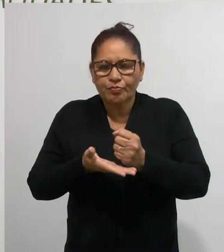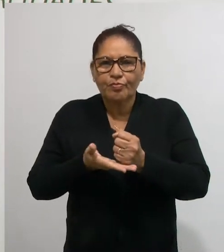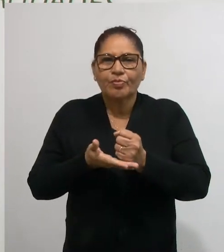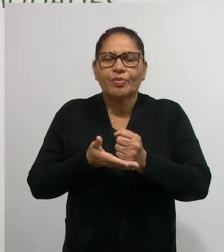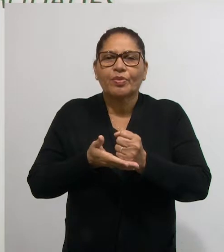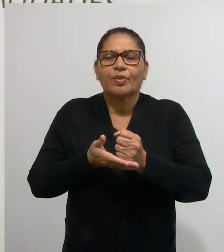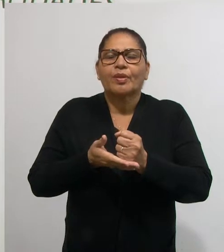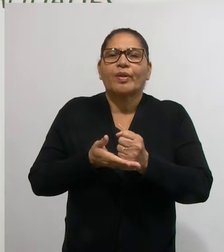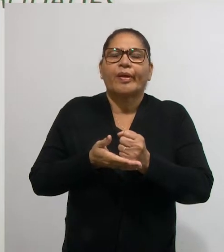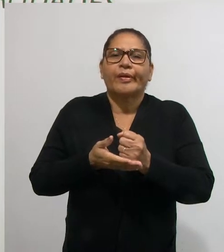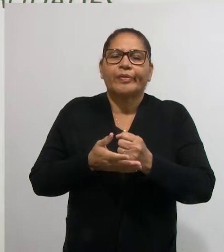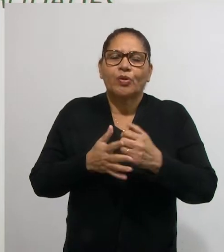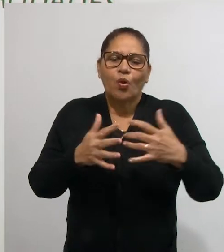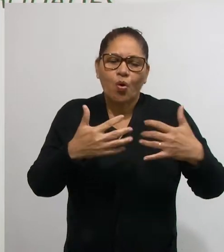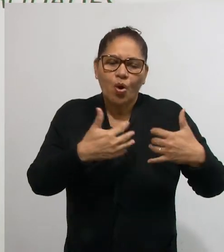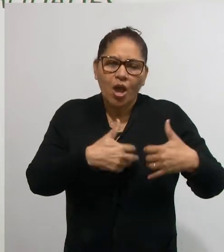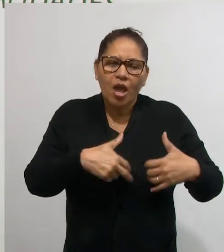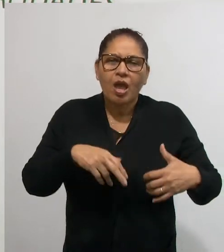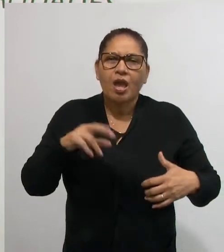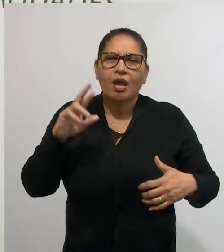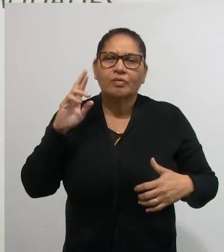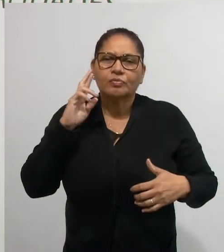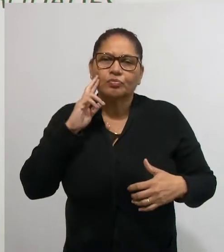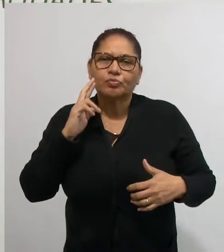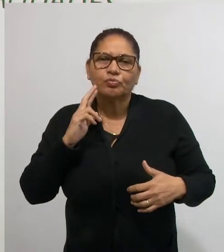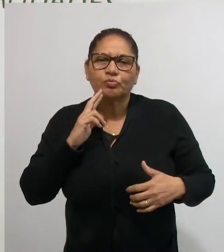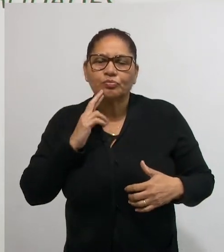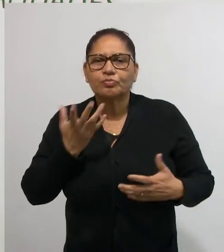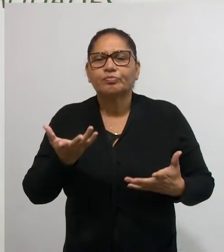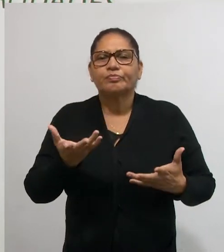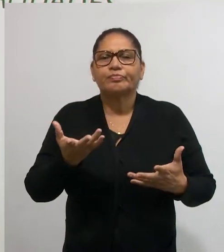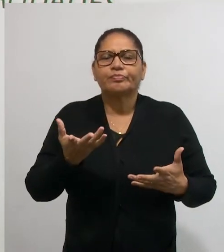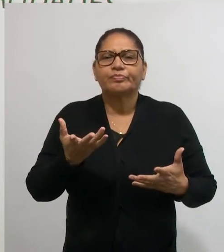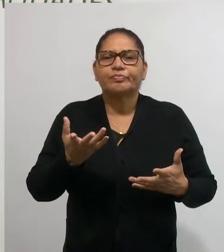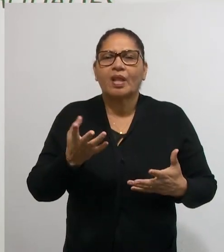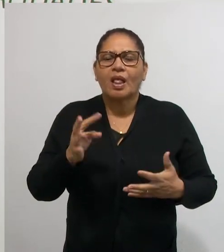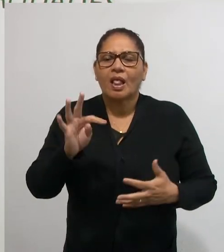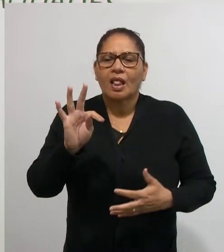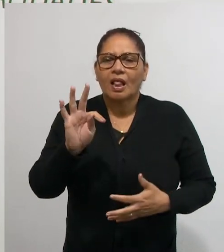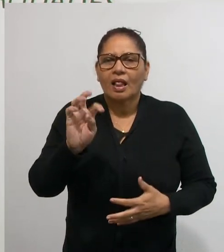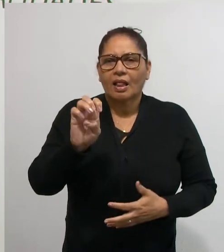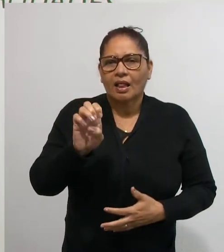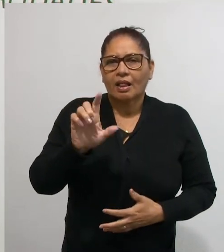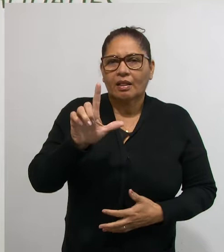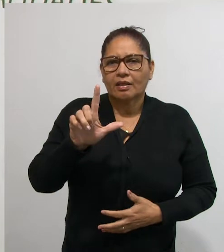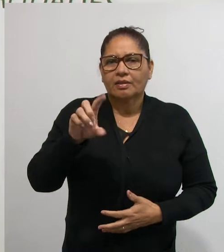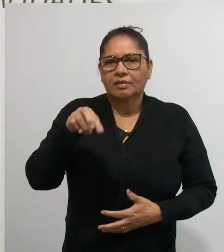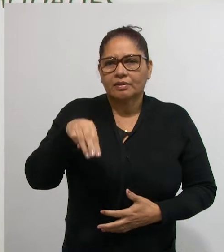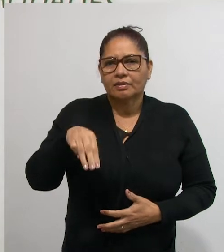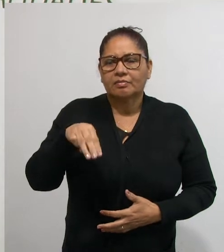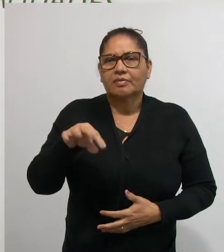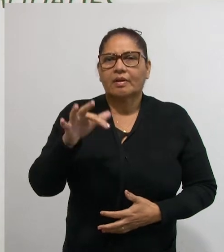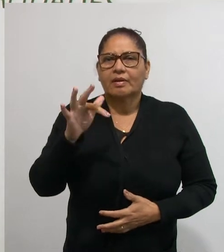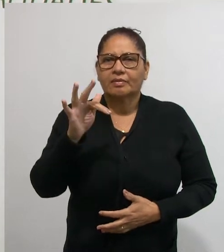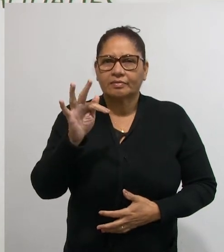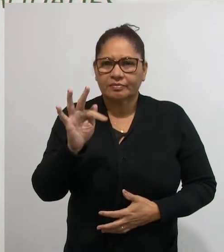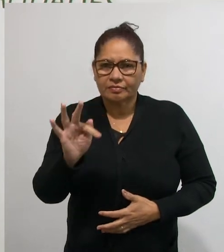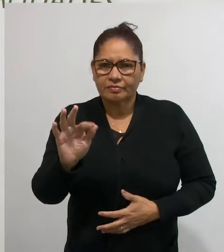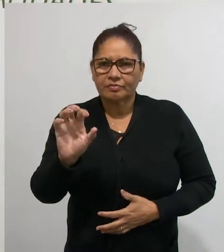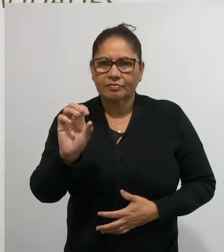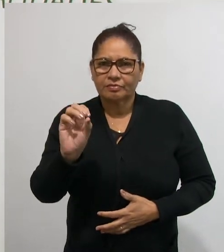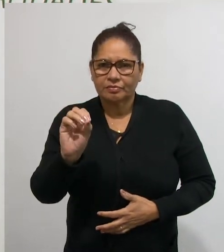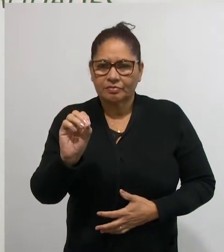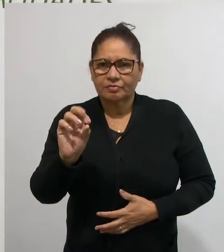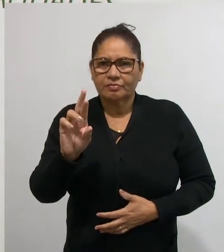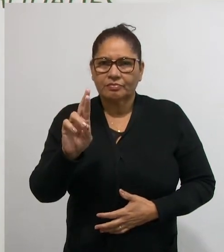Instituto Federal de Rondônia. Eu sou a professora Thelma Fortes Medeiros e juntos vamos trabalhar hoje a